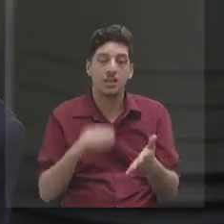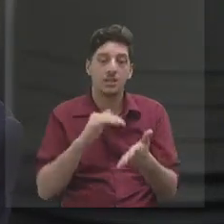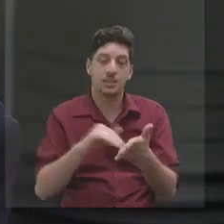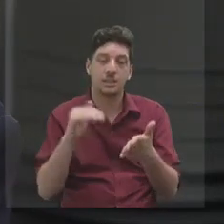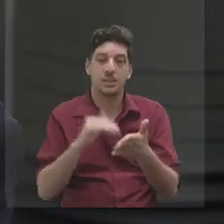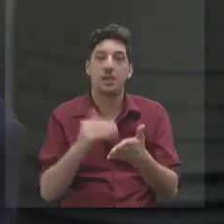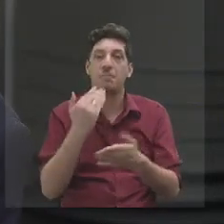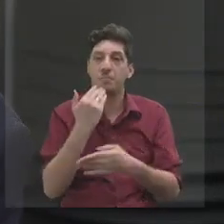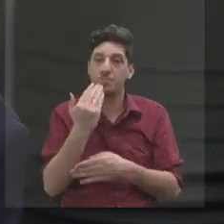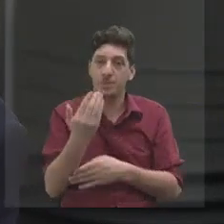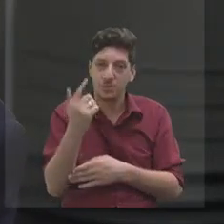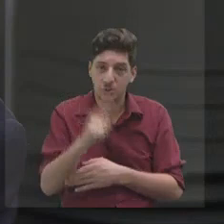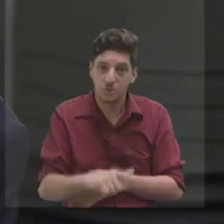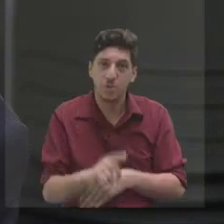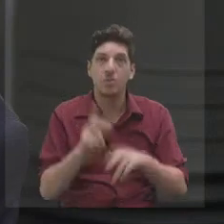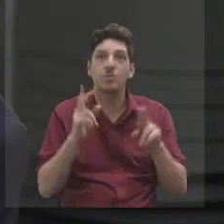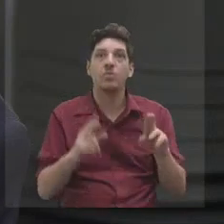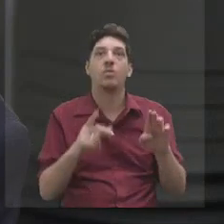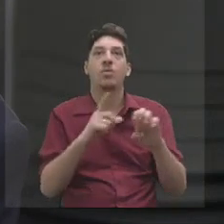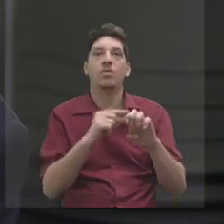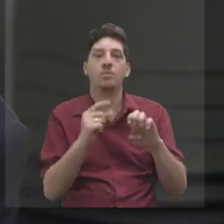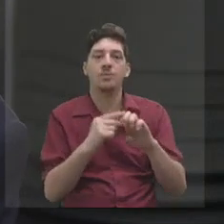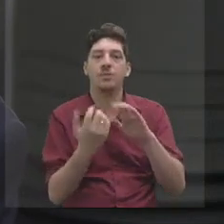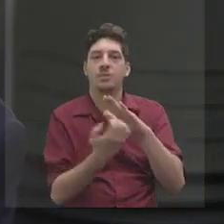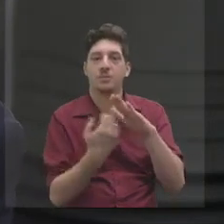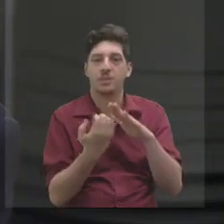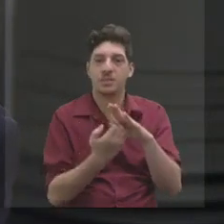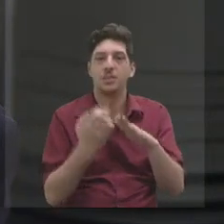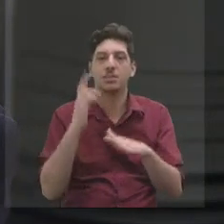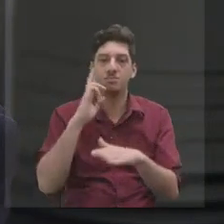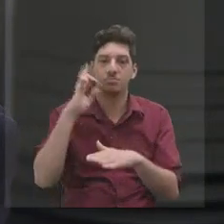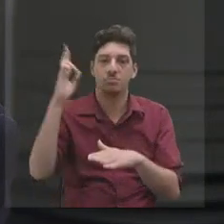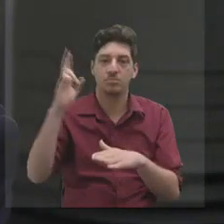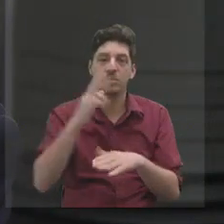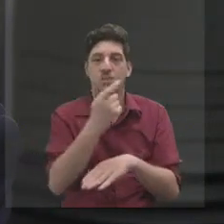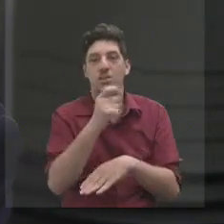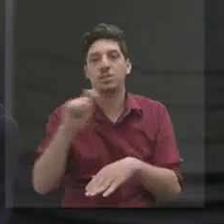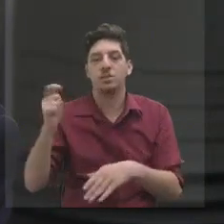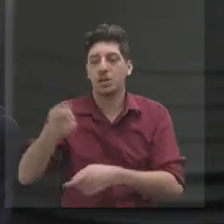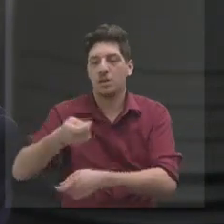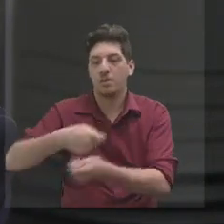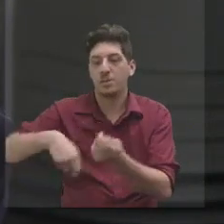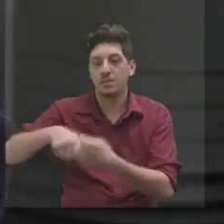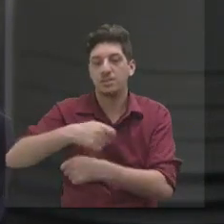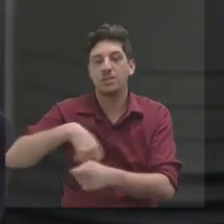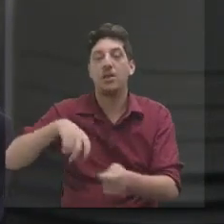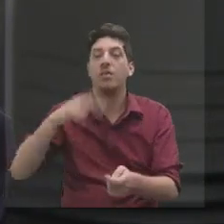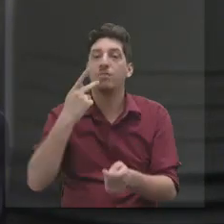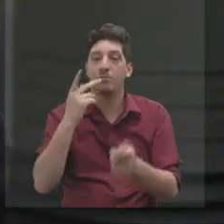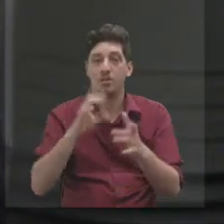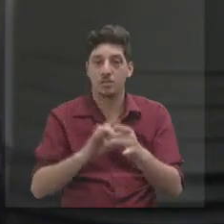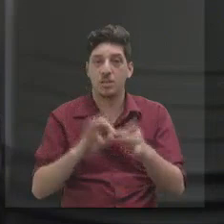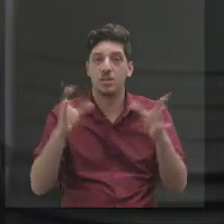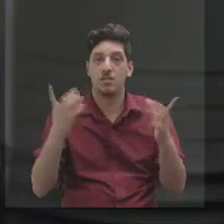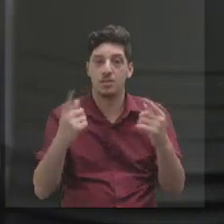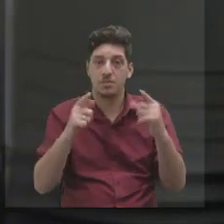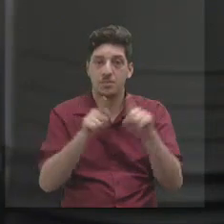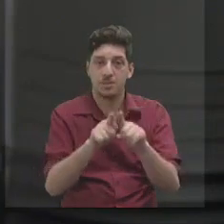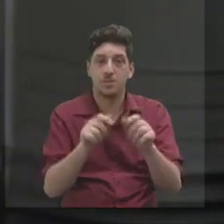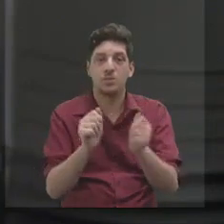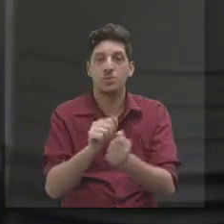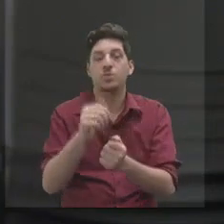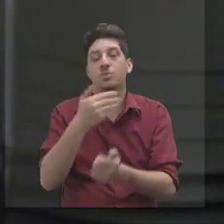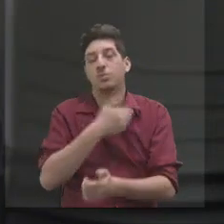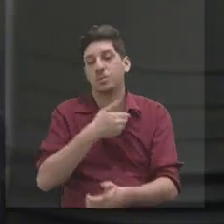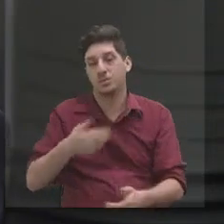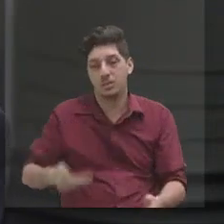o que os empresários da cidade na associação comercial de sexo são dispostos a parceria com estado